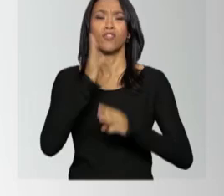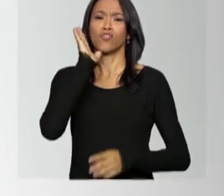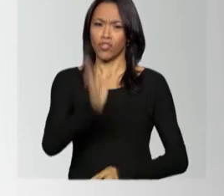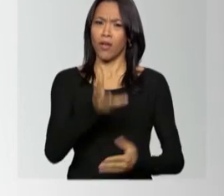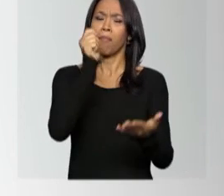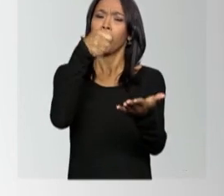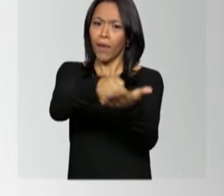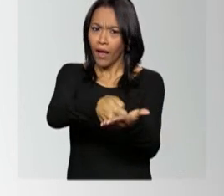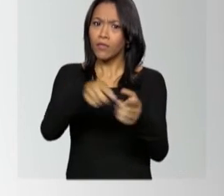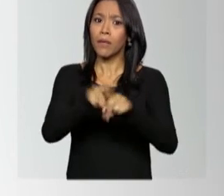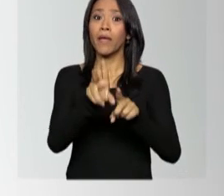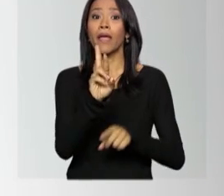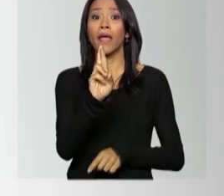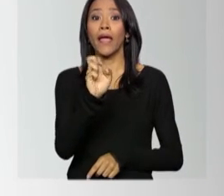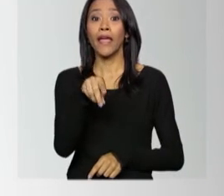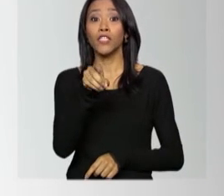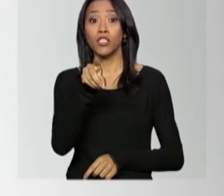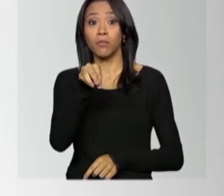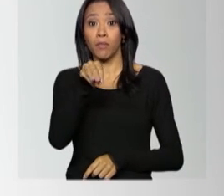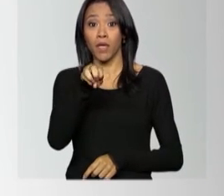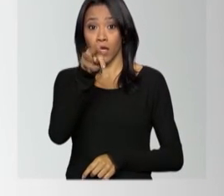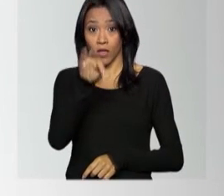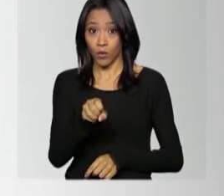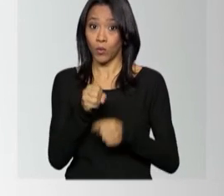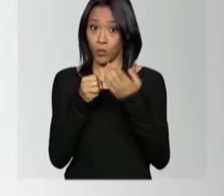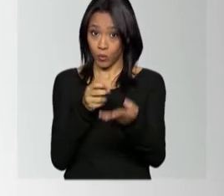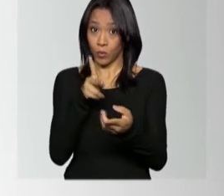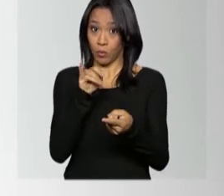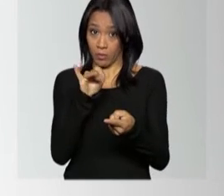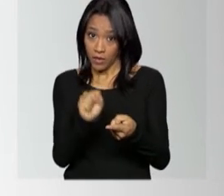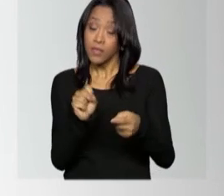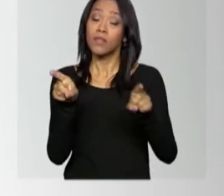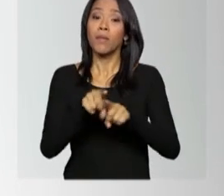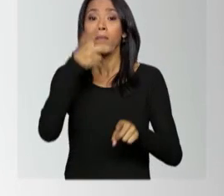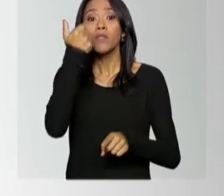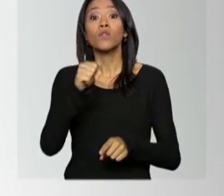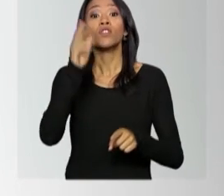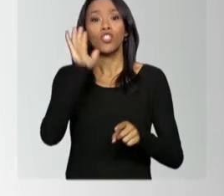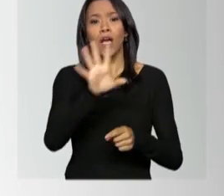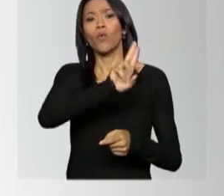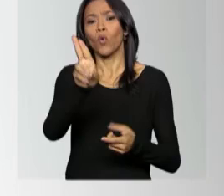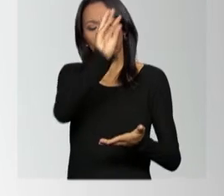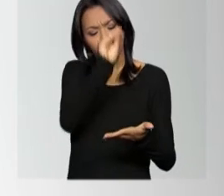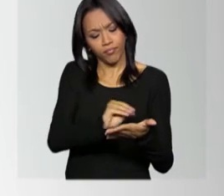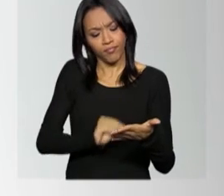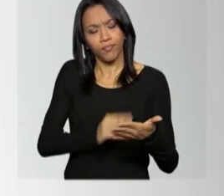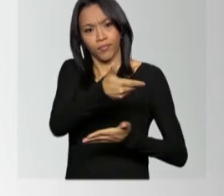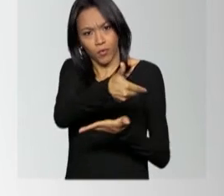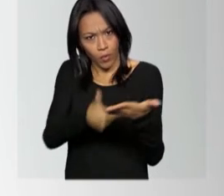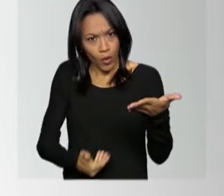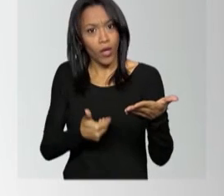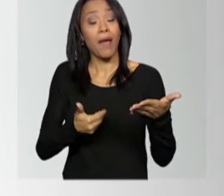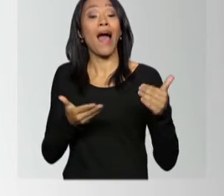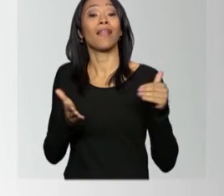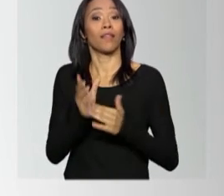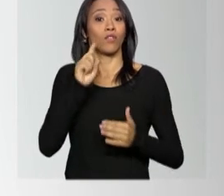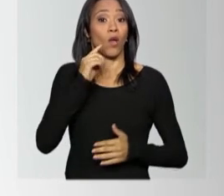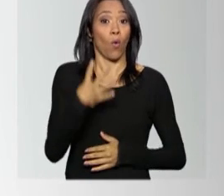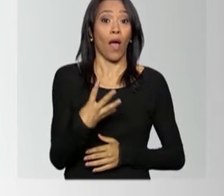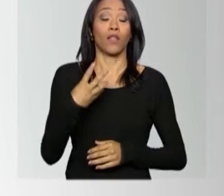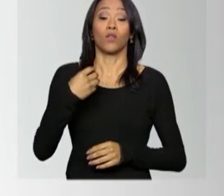os rendimentos do saldo de cotas do PIS para os trabalhadores cadastrados no programa até 4